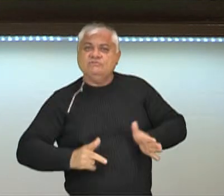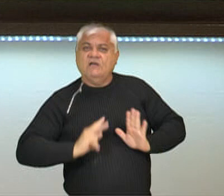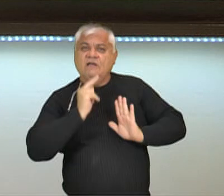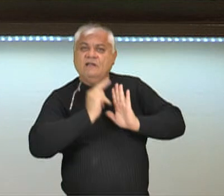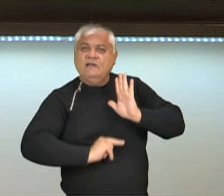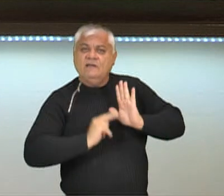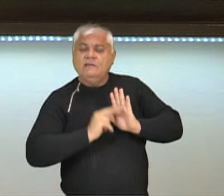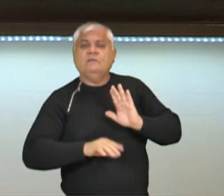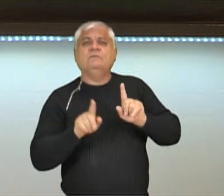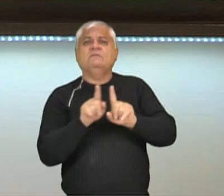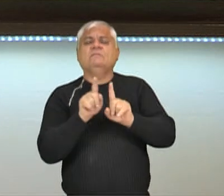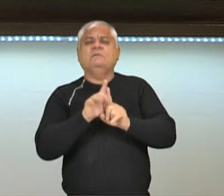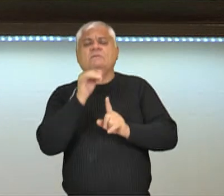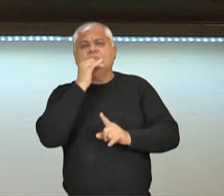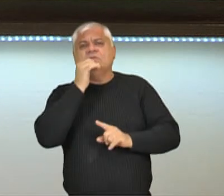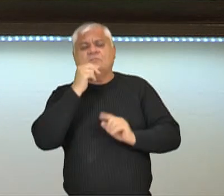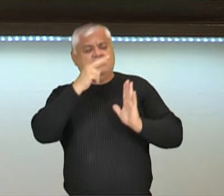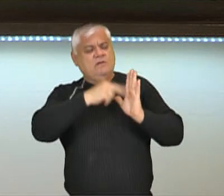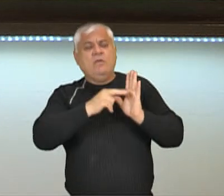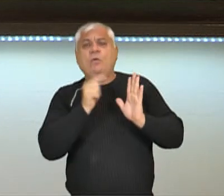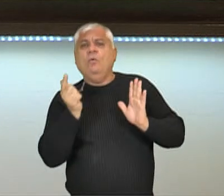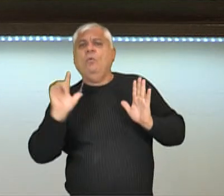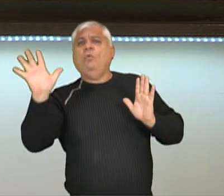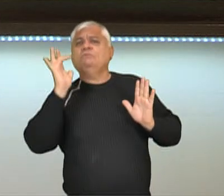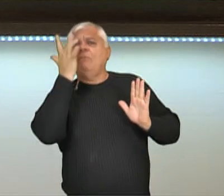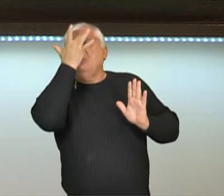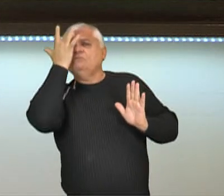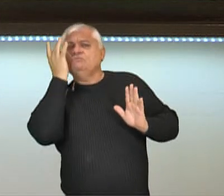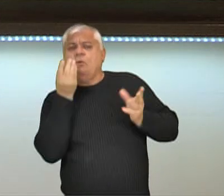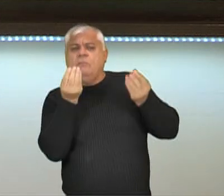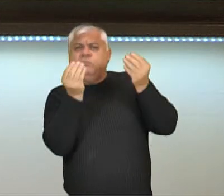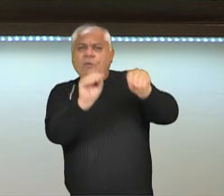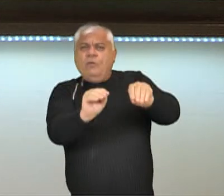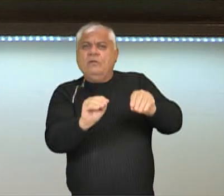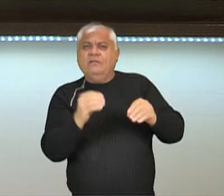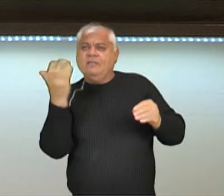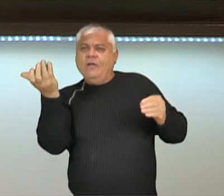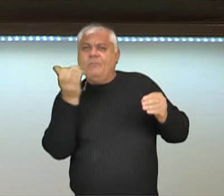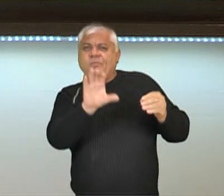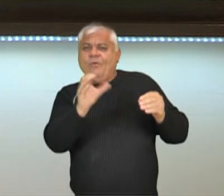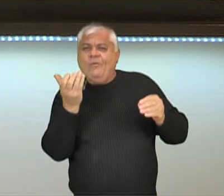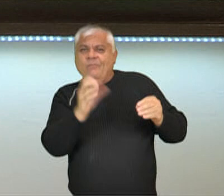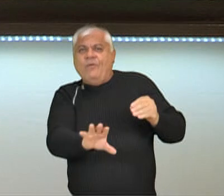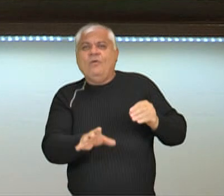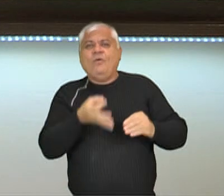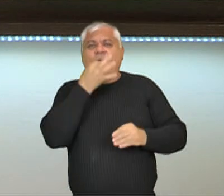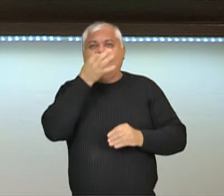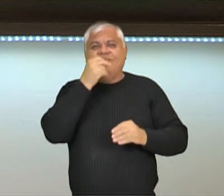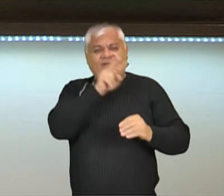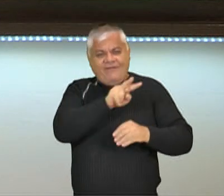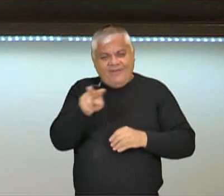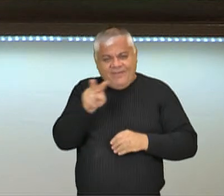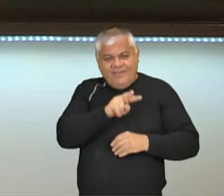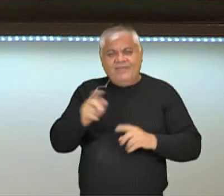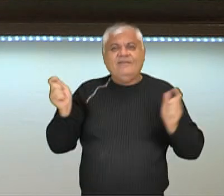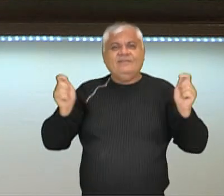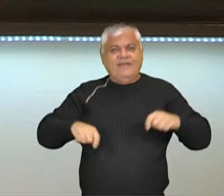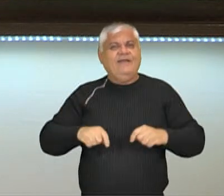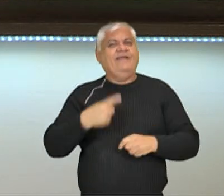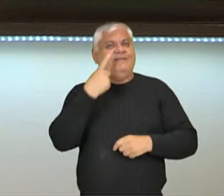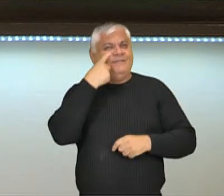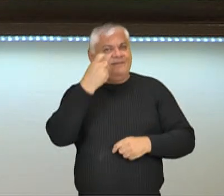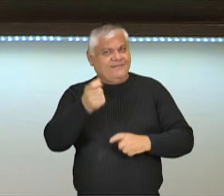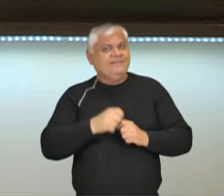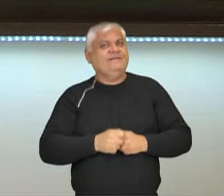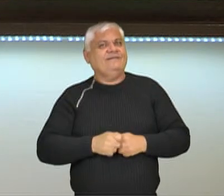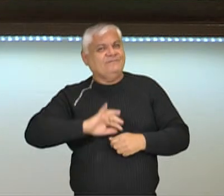você pode também ler a opinião de outras pessoas sobre livros também, sobre leituras, e é bem interessante, é um